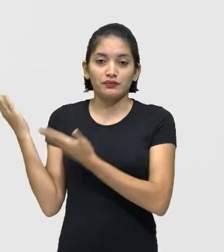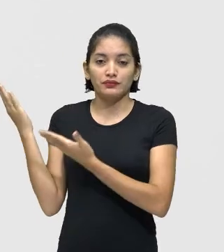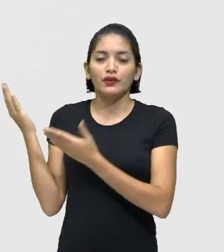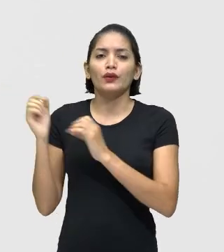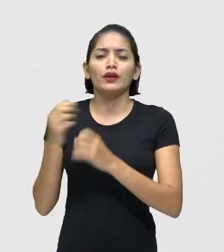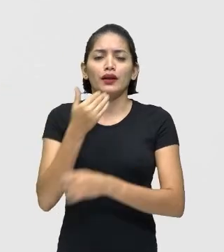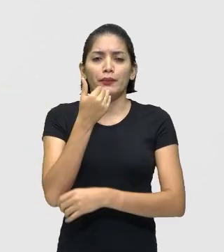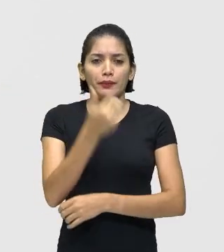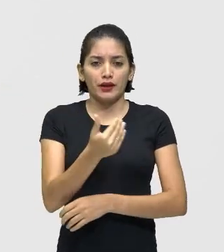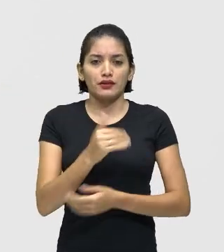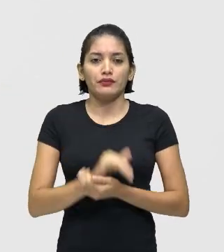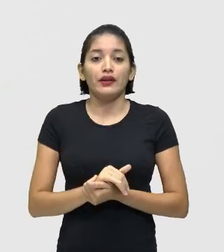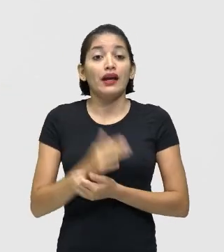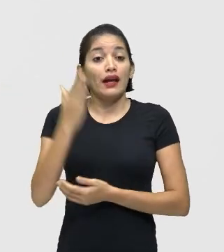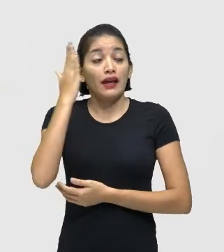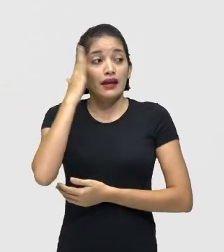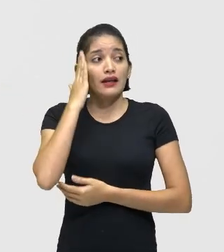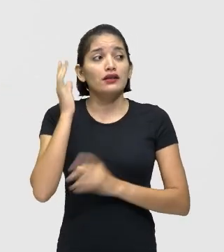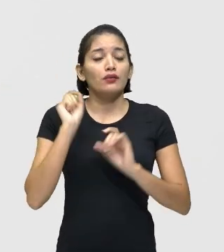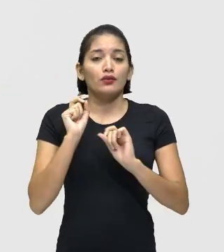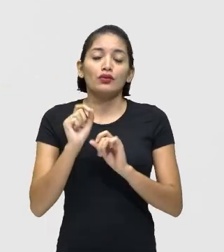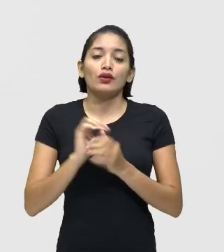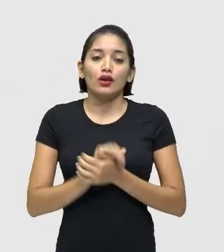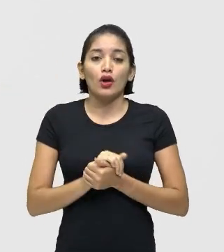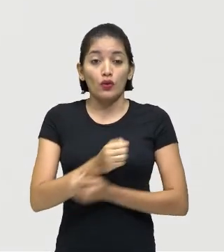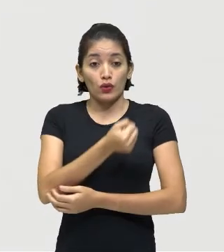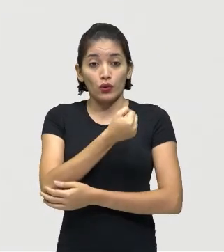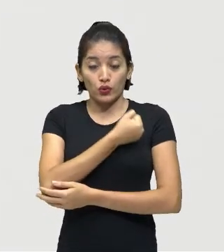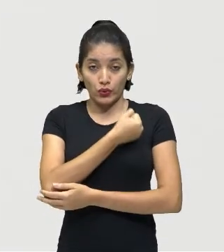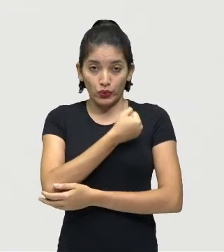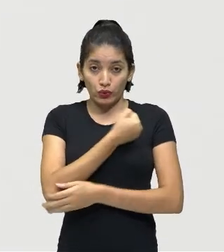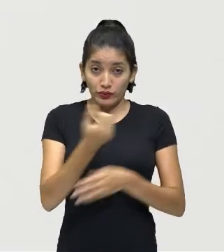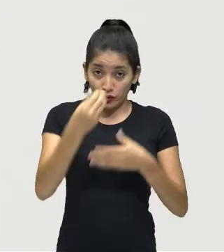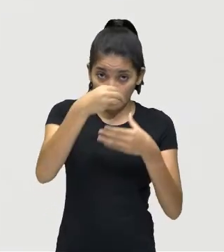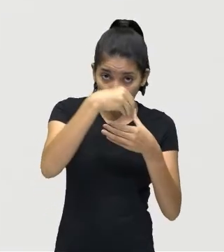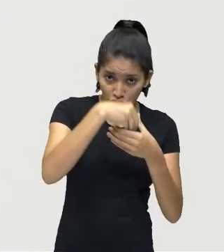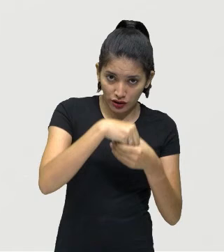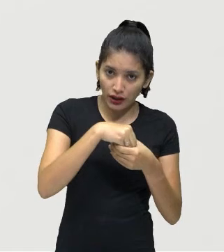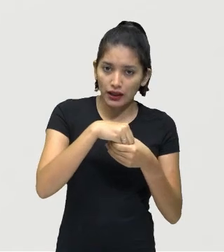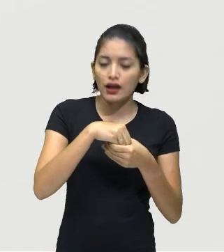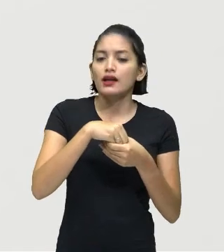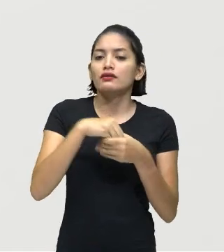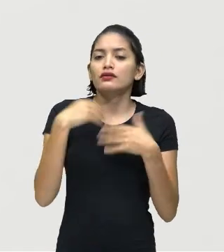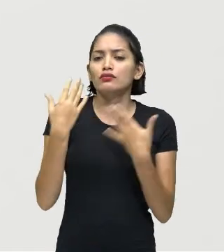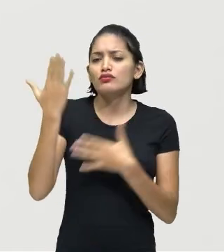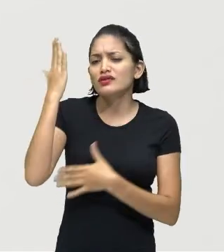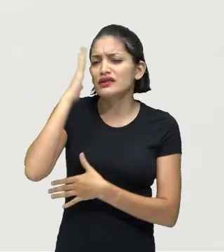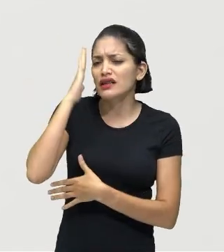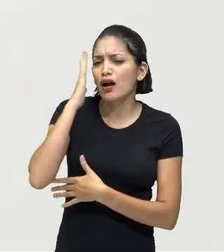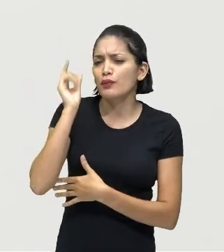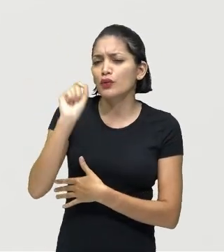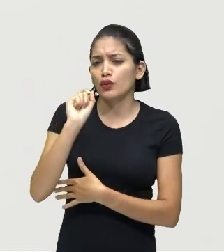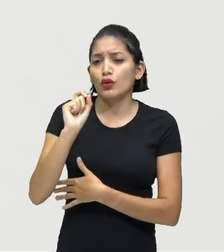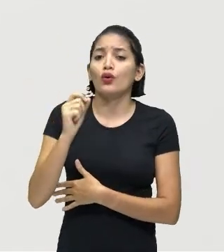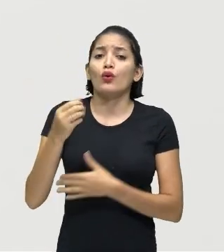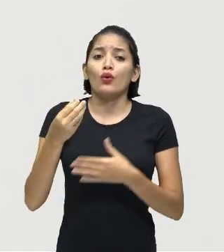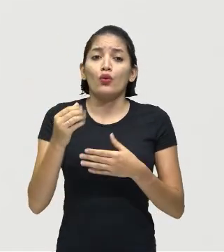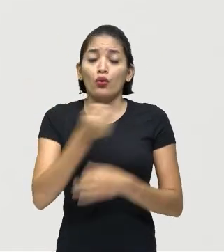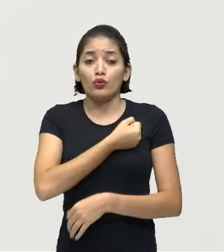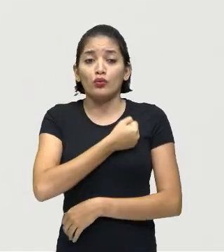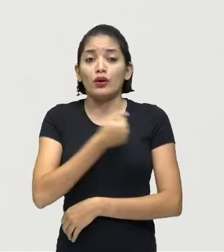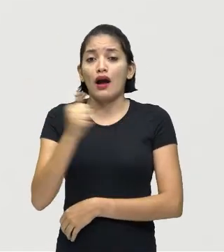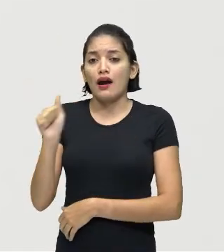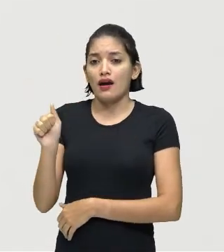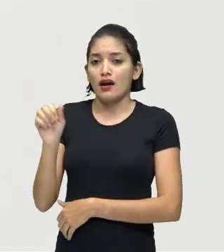ela pede. Né? Ela pede aqui para a gente o número atômico. Né? A gente sabe que esse número atômico ele